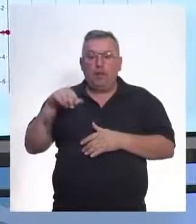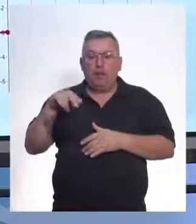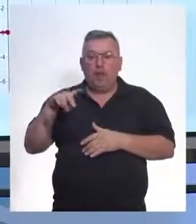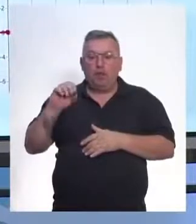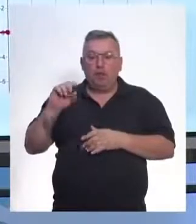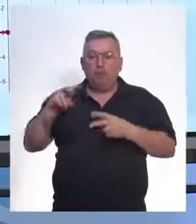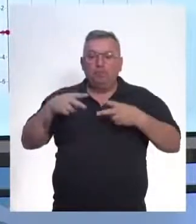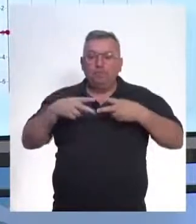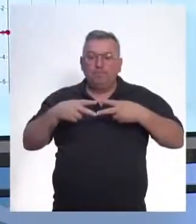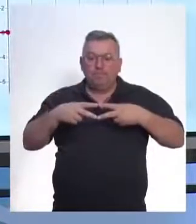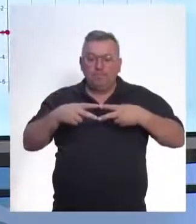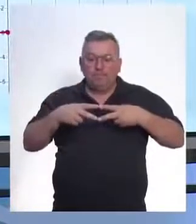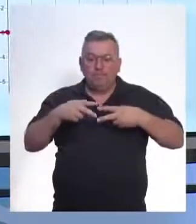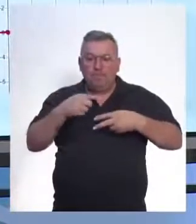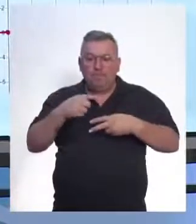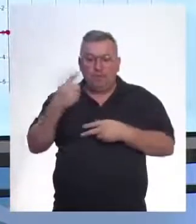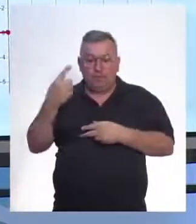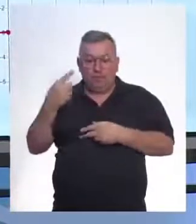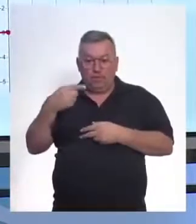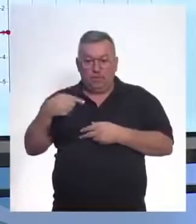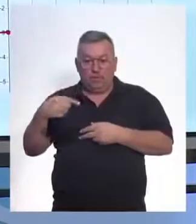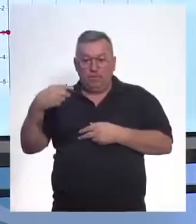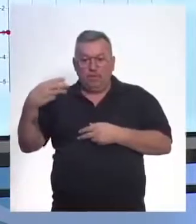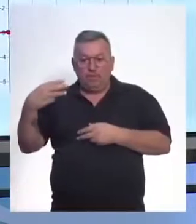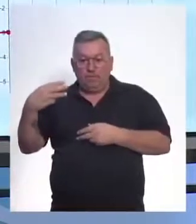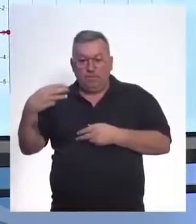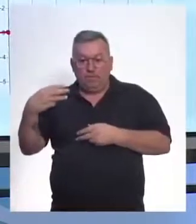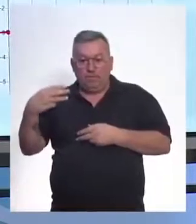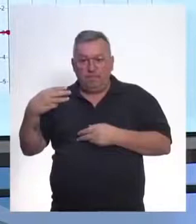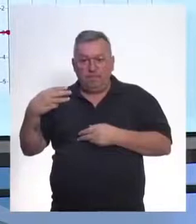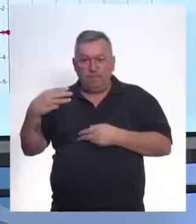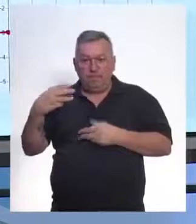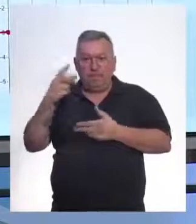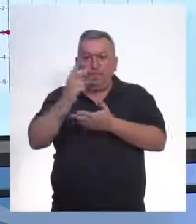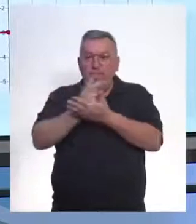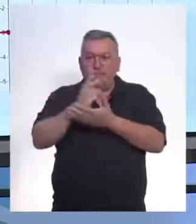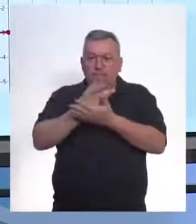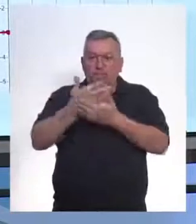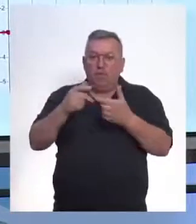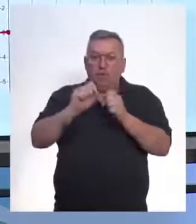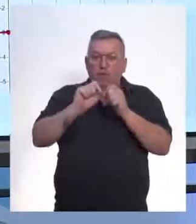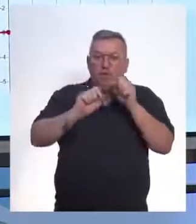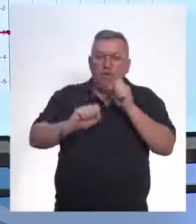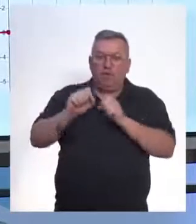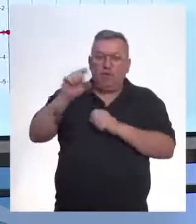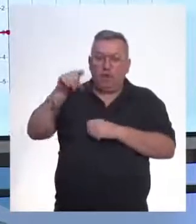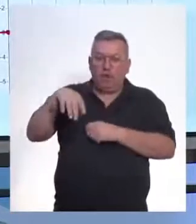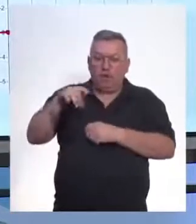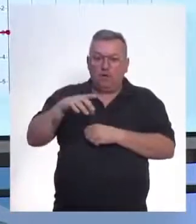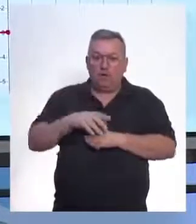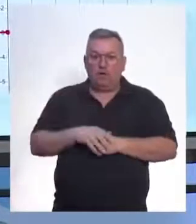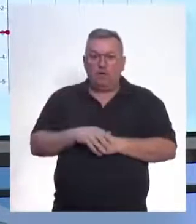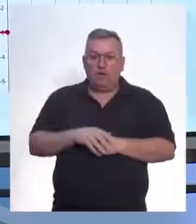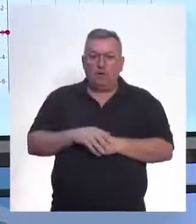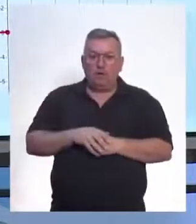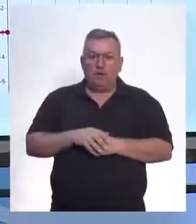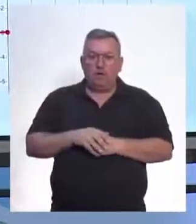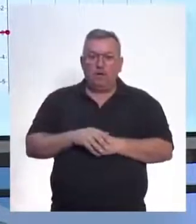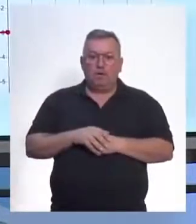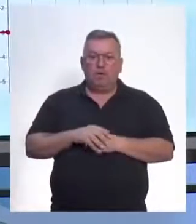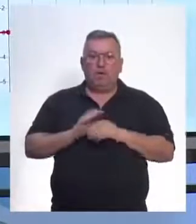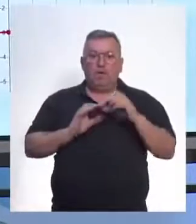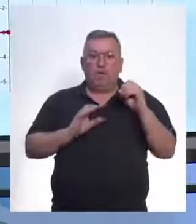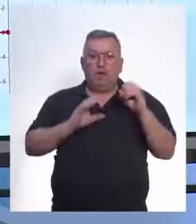par ordenado, -1 e -3. A mesma coisa eu faço com o restante. No caso do